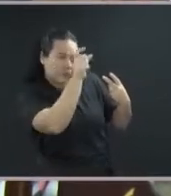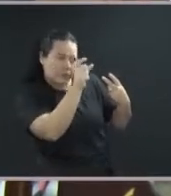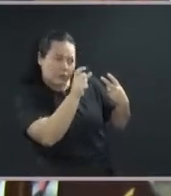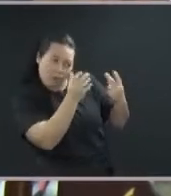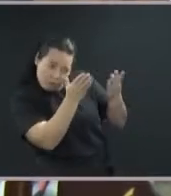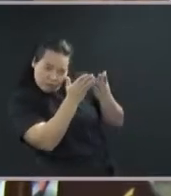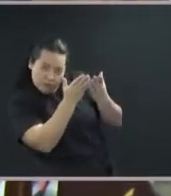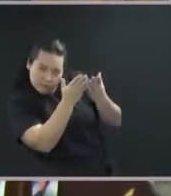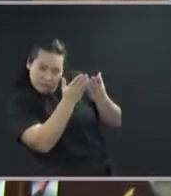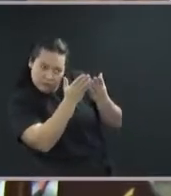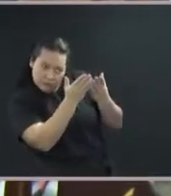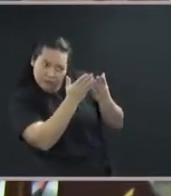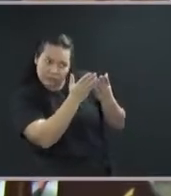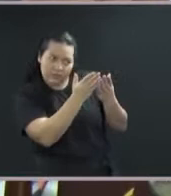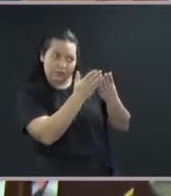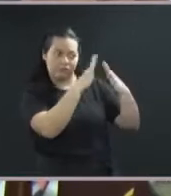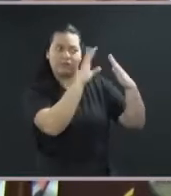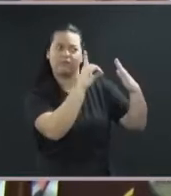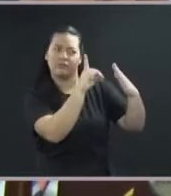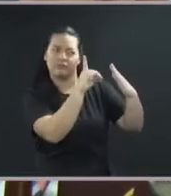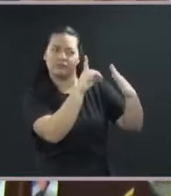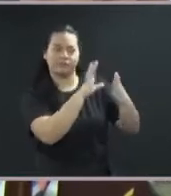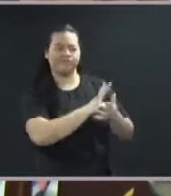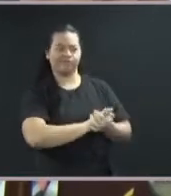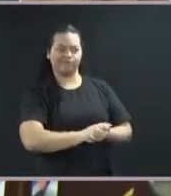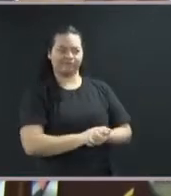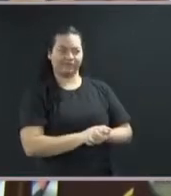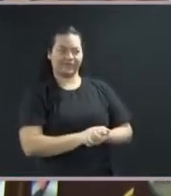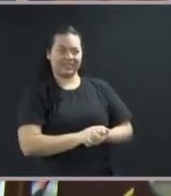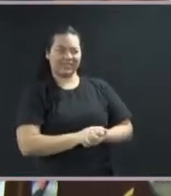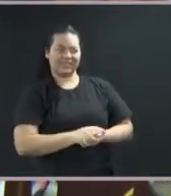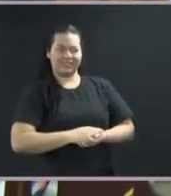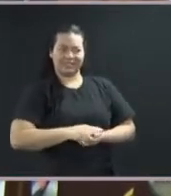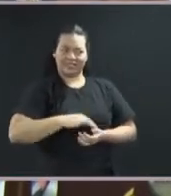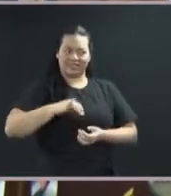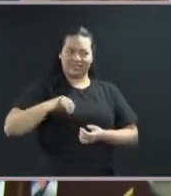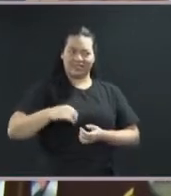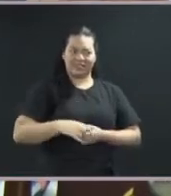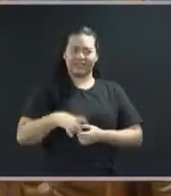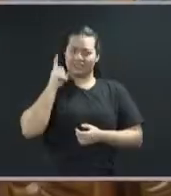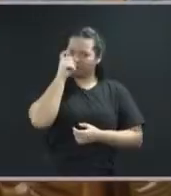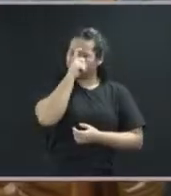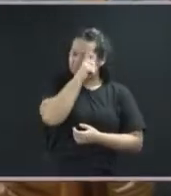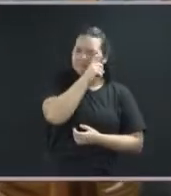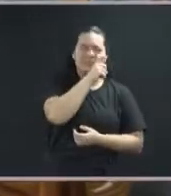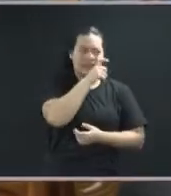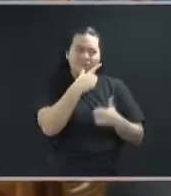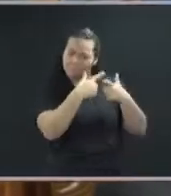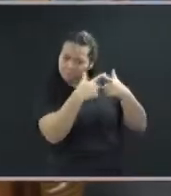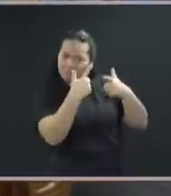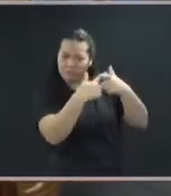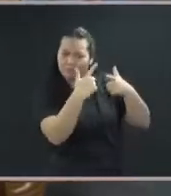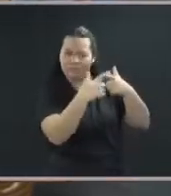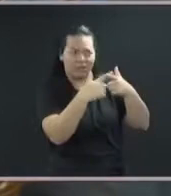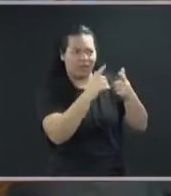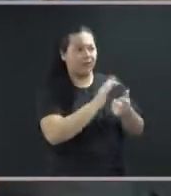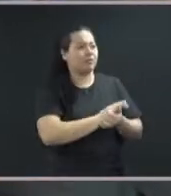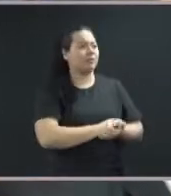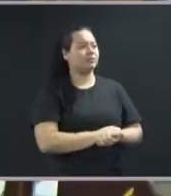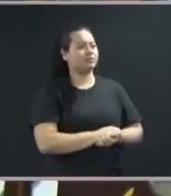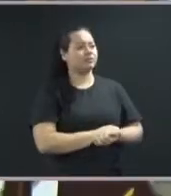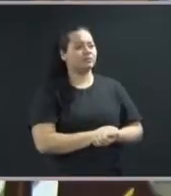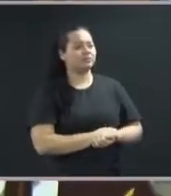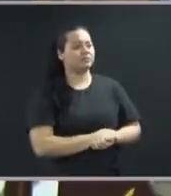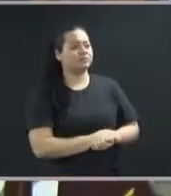vou ficar citando situações aqui, mas os irmãos são homens e mulheres de Deus, têm conhecimento. O irmão se omite, não, meu irmão. Quando o